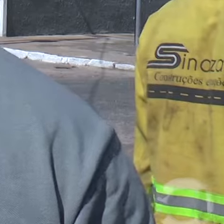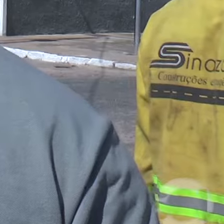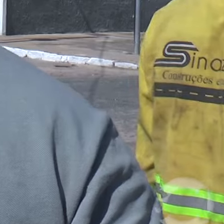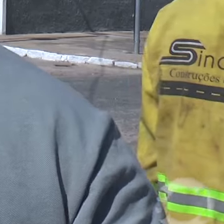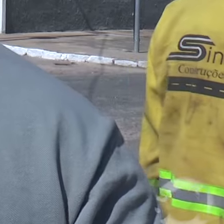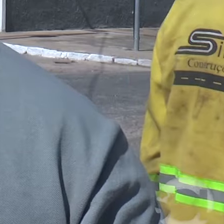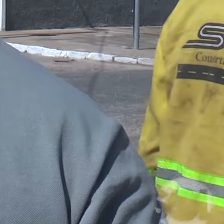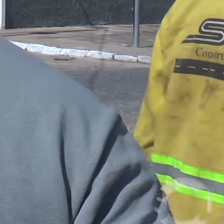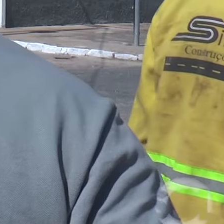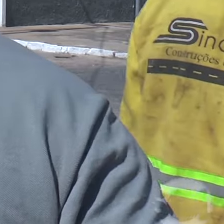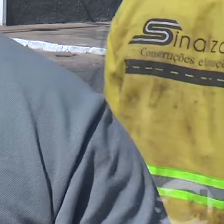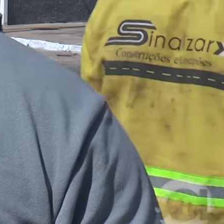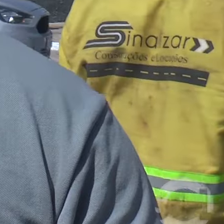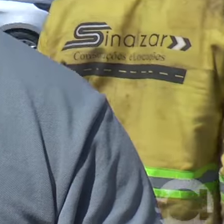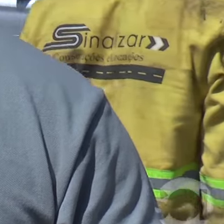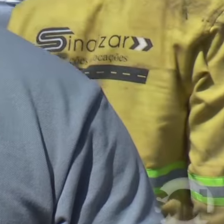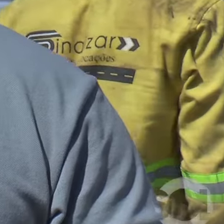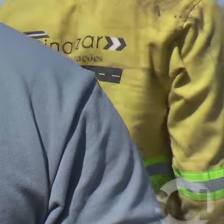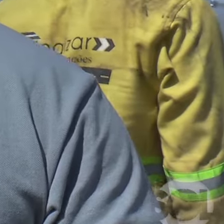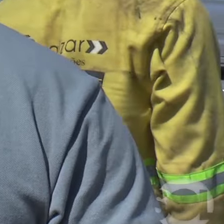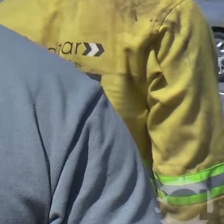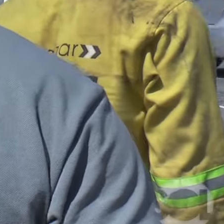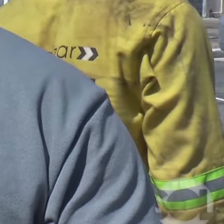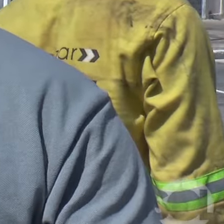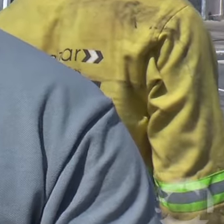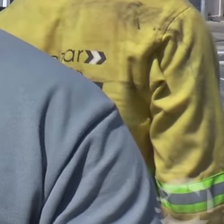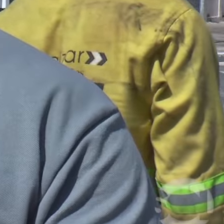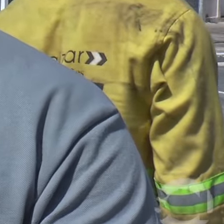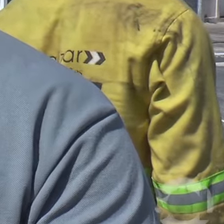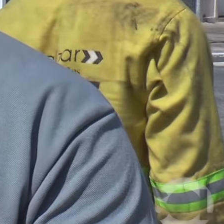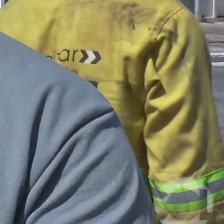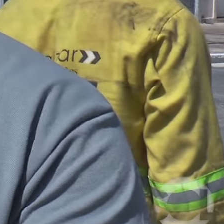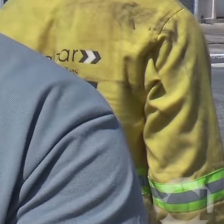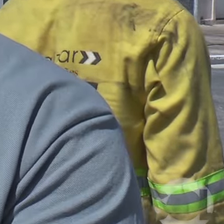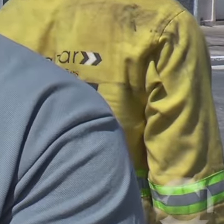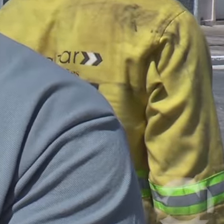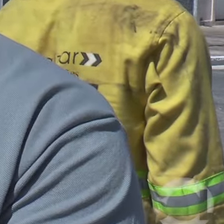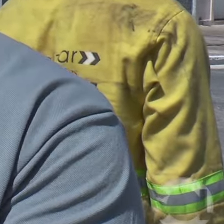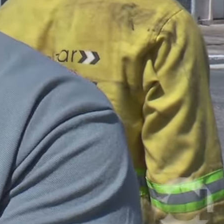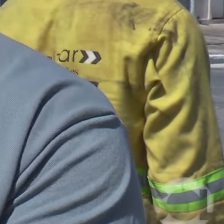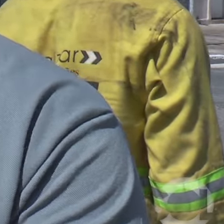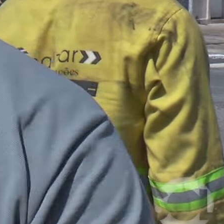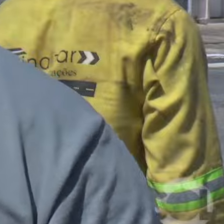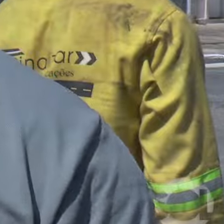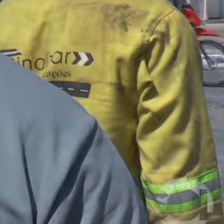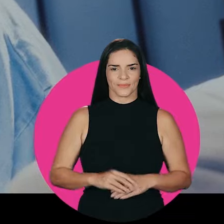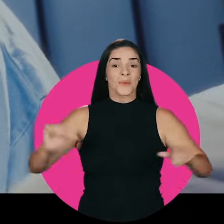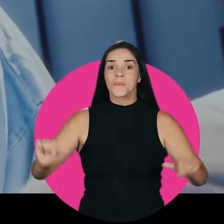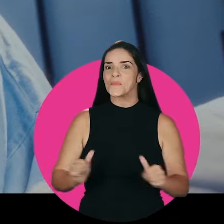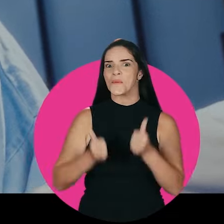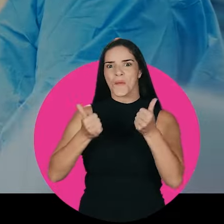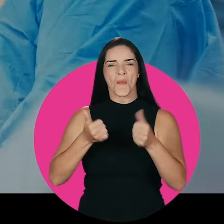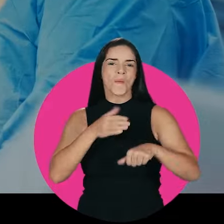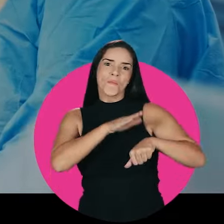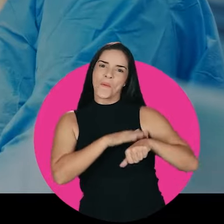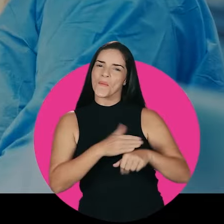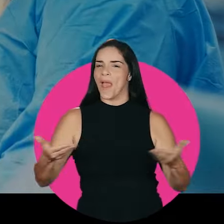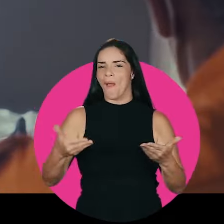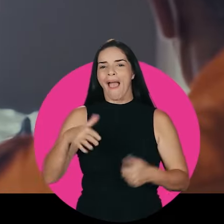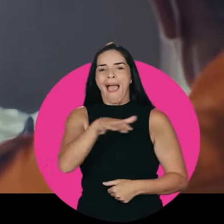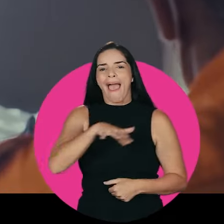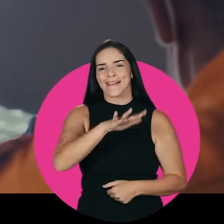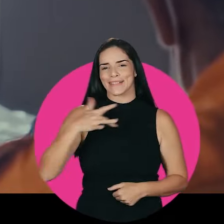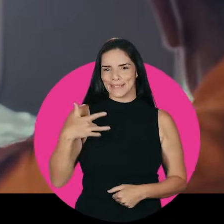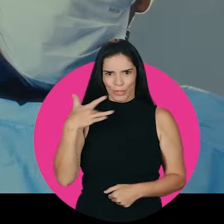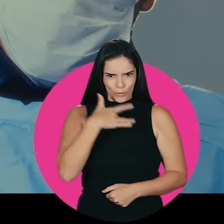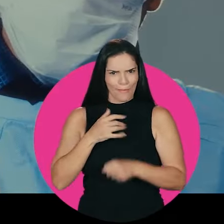com segurança para os veículos e, o principal, garantindo a segurança, salvando assim vidas de pedestres. É o nosso melhor